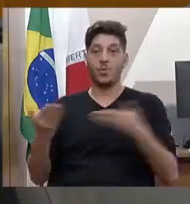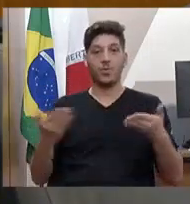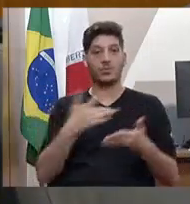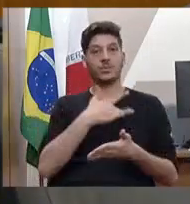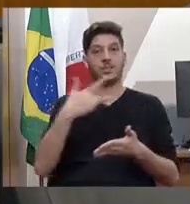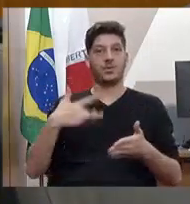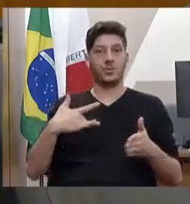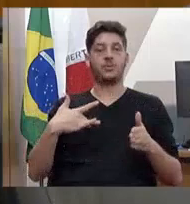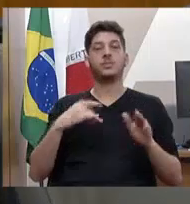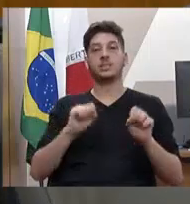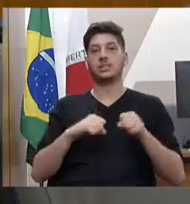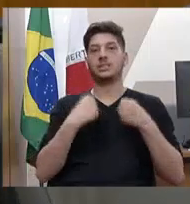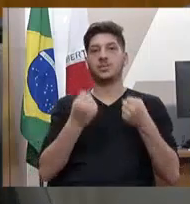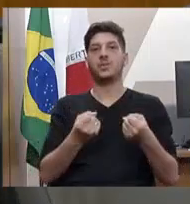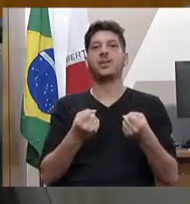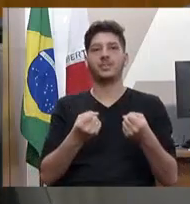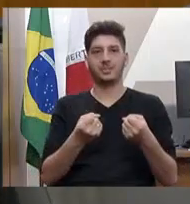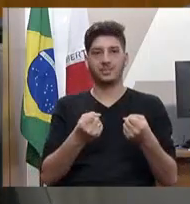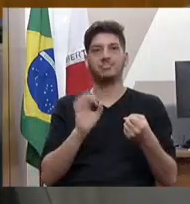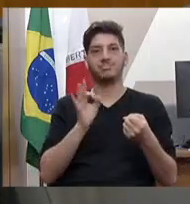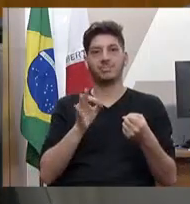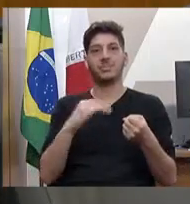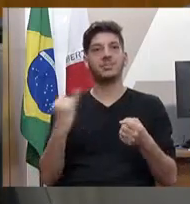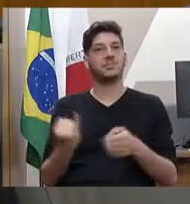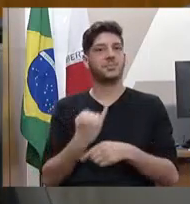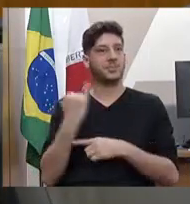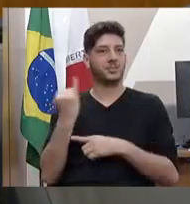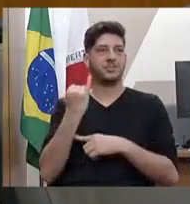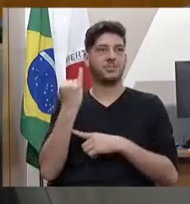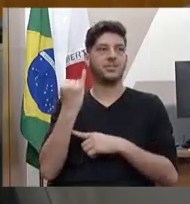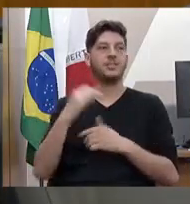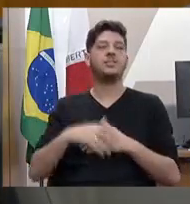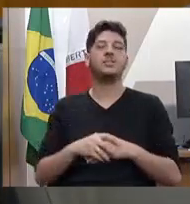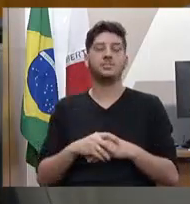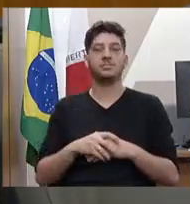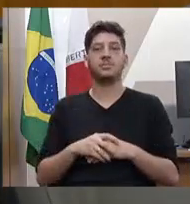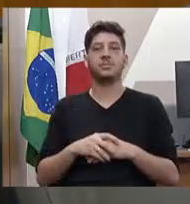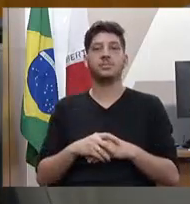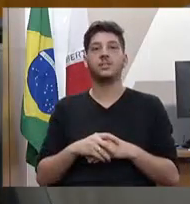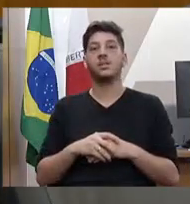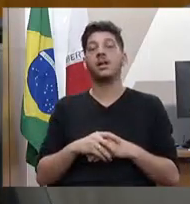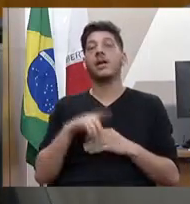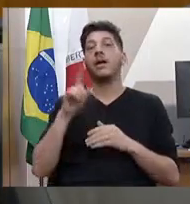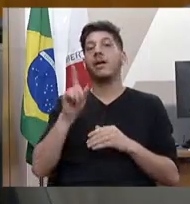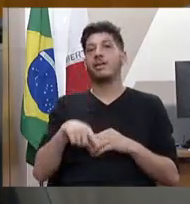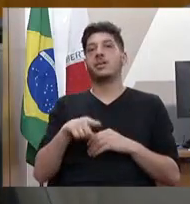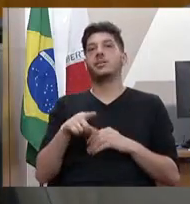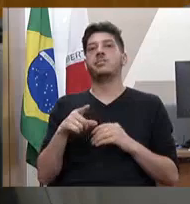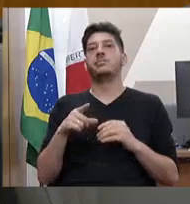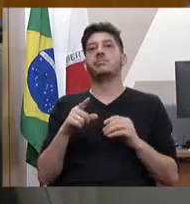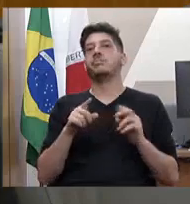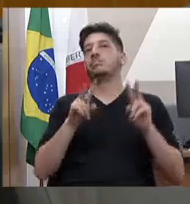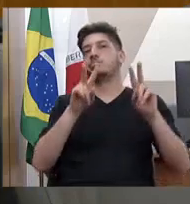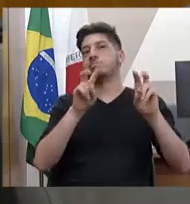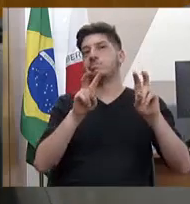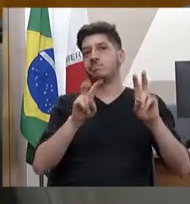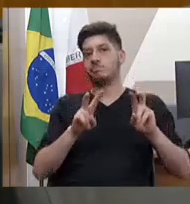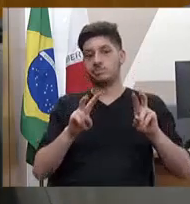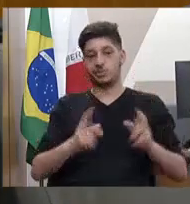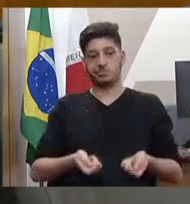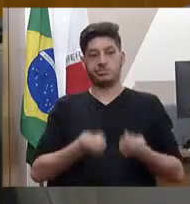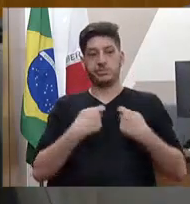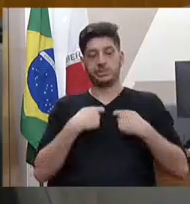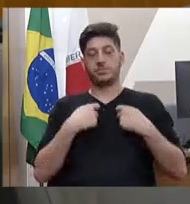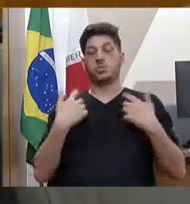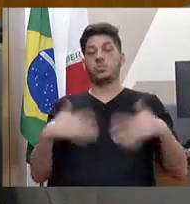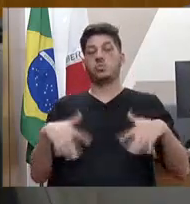Saúde segurança né que é muito importante são elementos que vão né trazendo para gente que choca